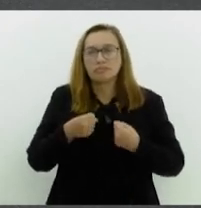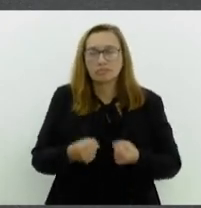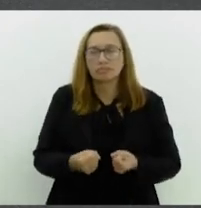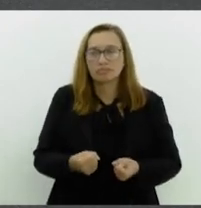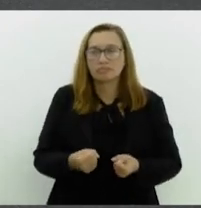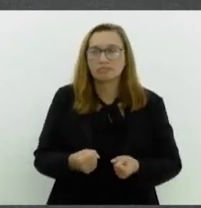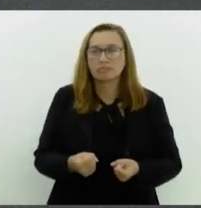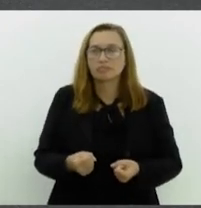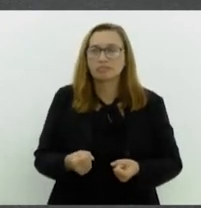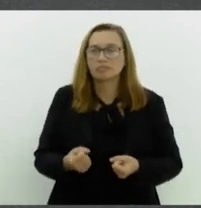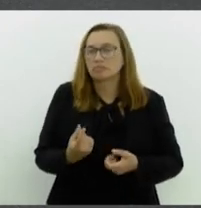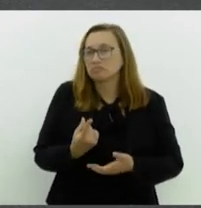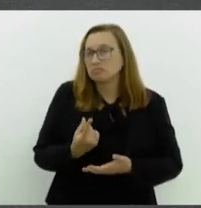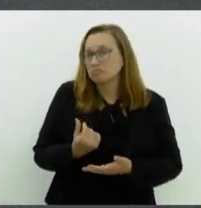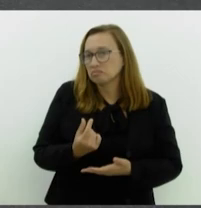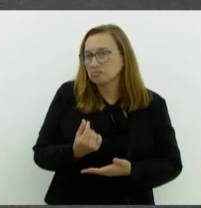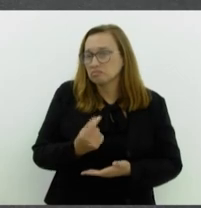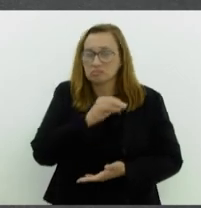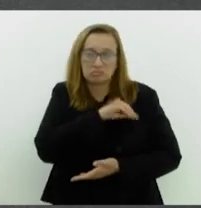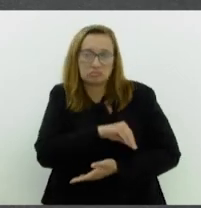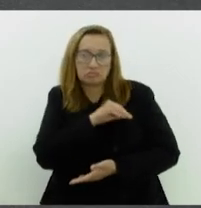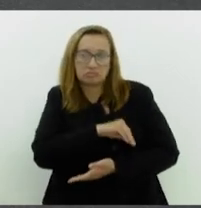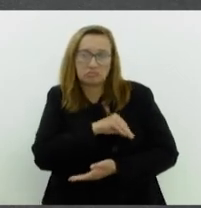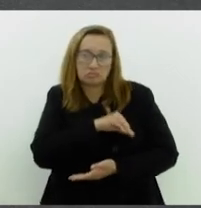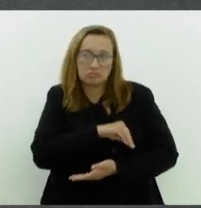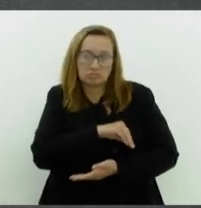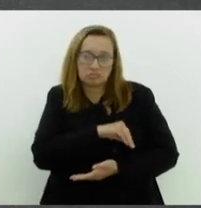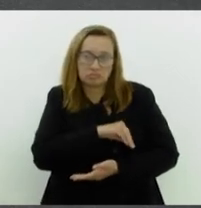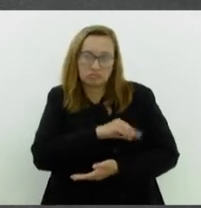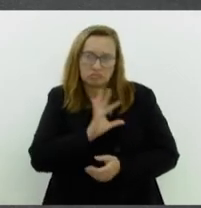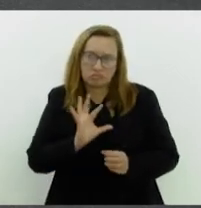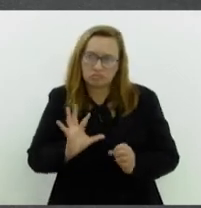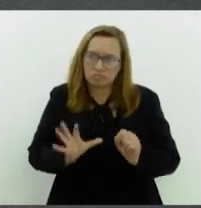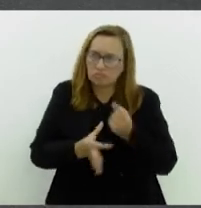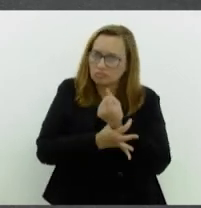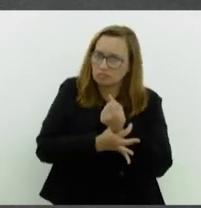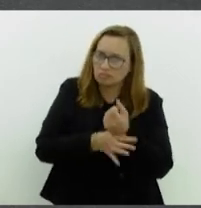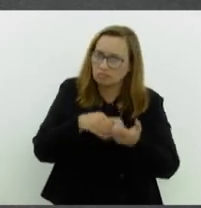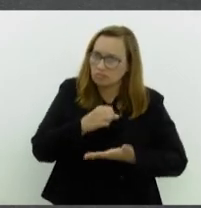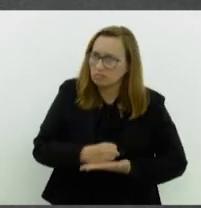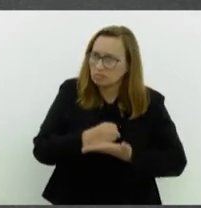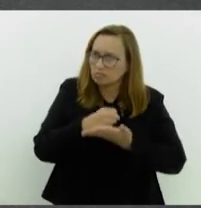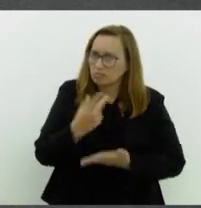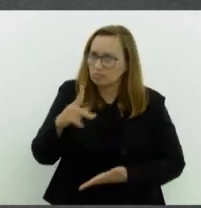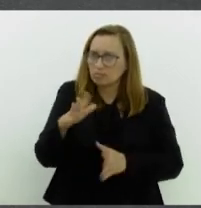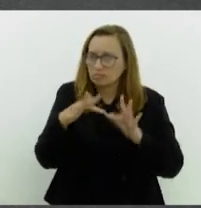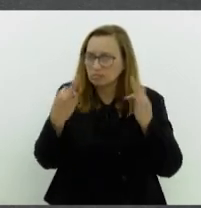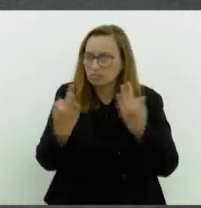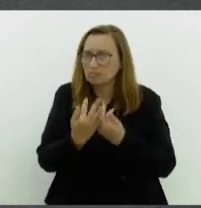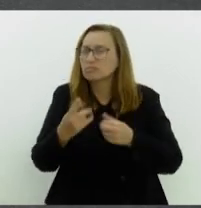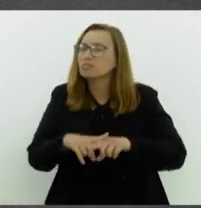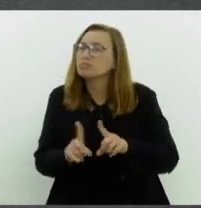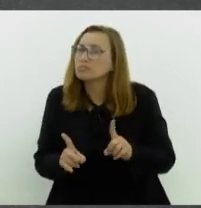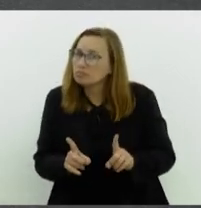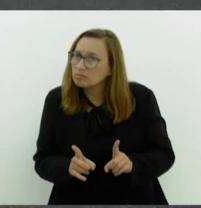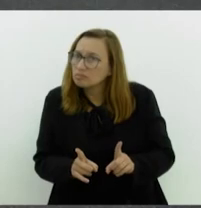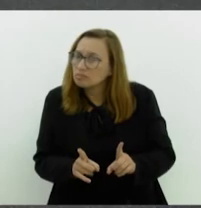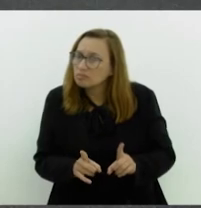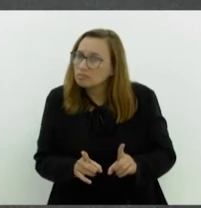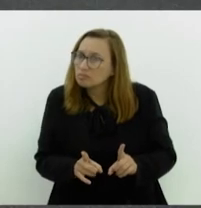retorno financeiro não é um retorno que garanta a sustentabilidade das suas famílias, mas, pelo